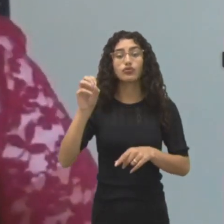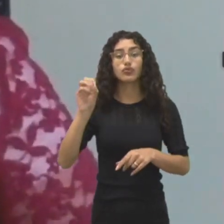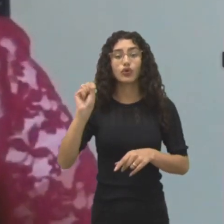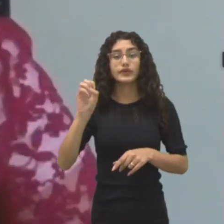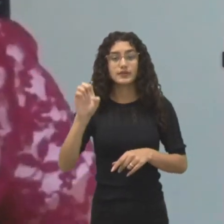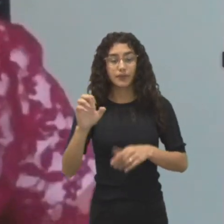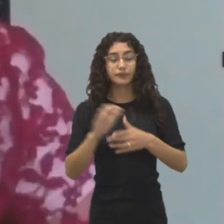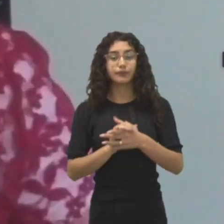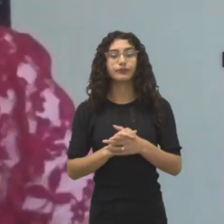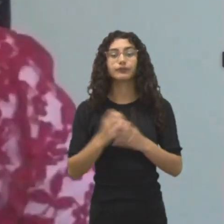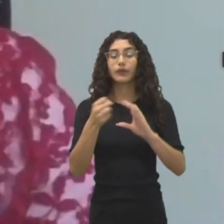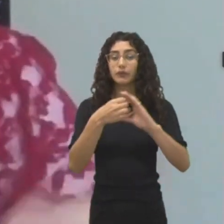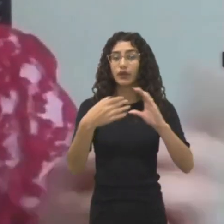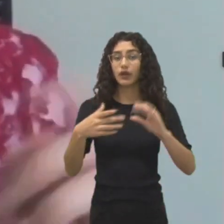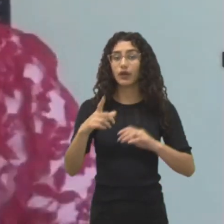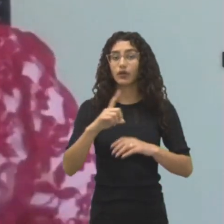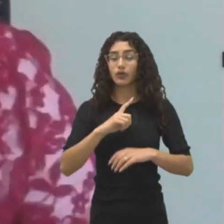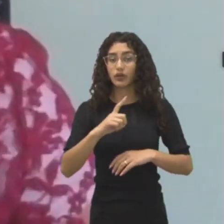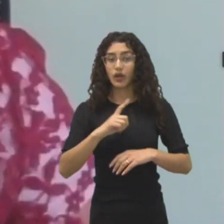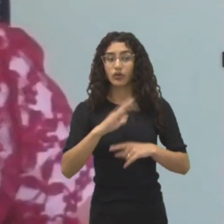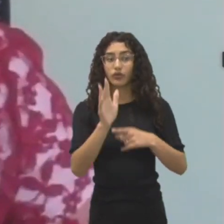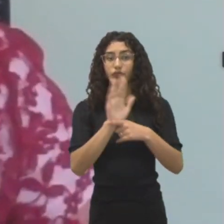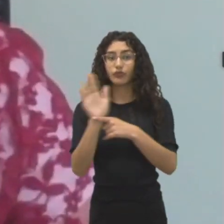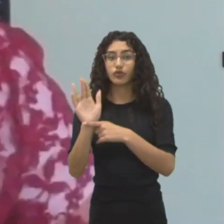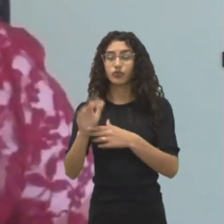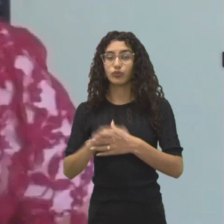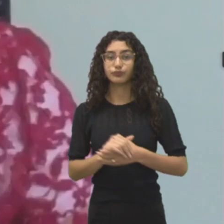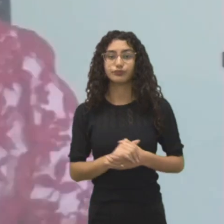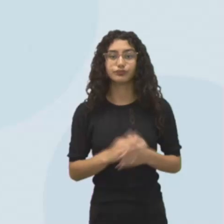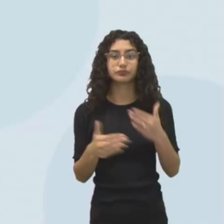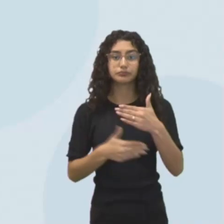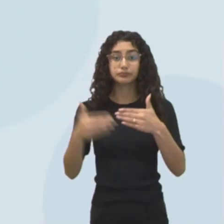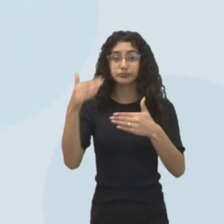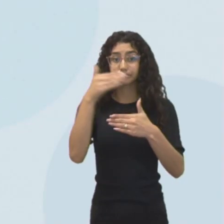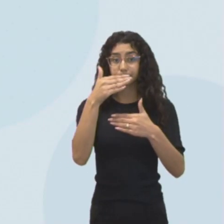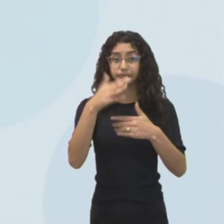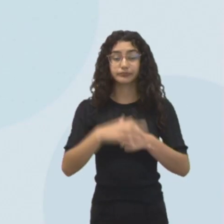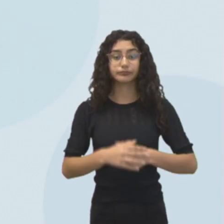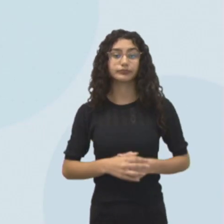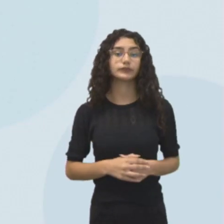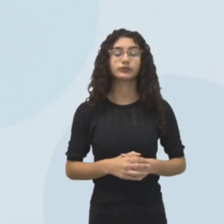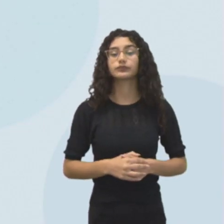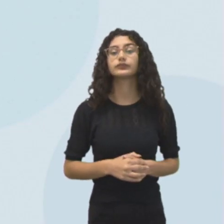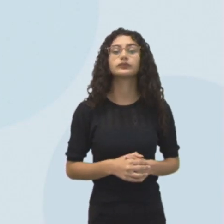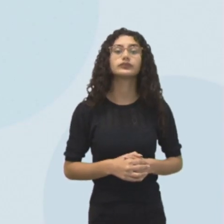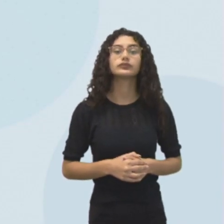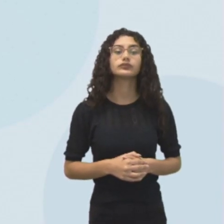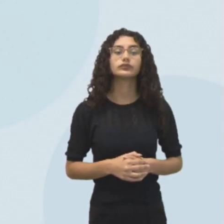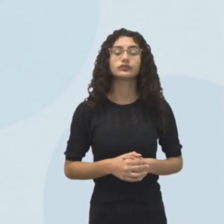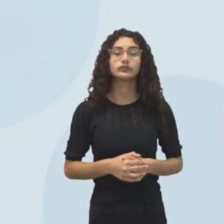aspectos fundamentais do vídeo. Produção, por favor, slide.